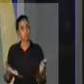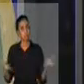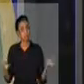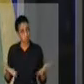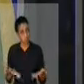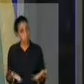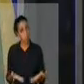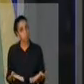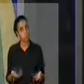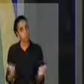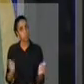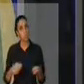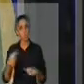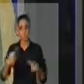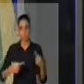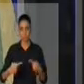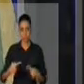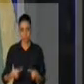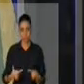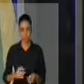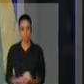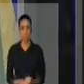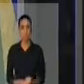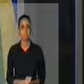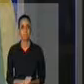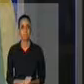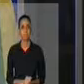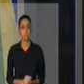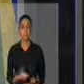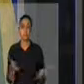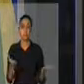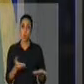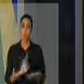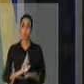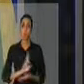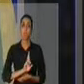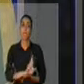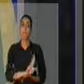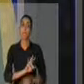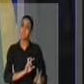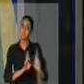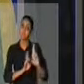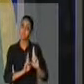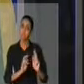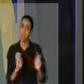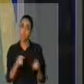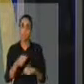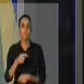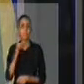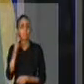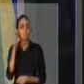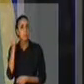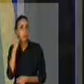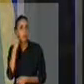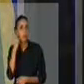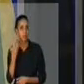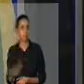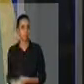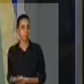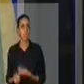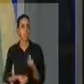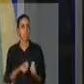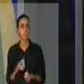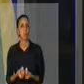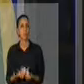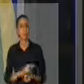E espero que o resultado da discussão de hoje possa nos dar a oportunidade de refletir o